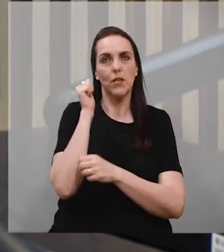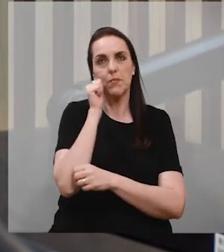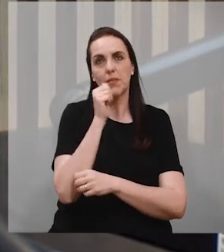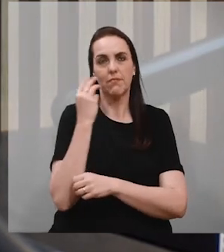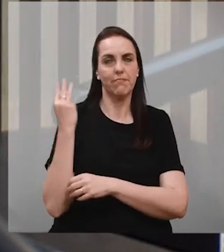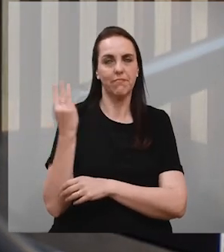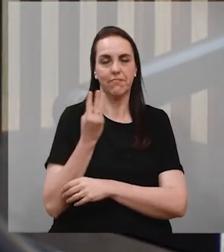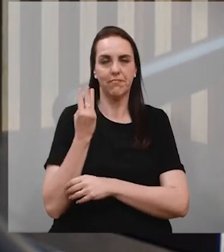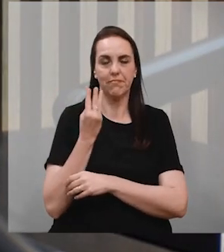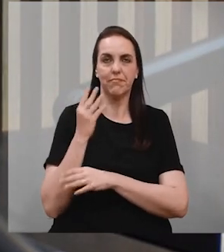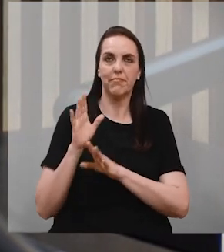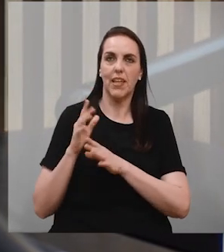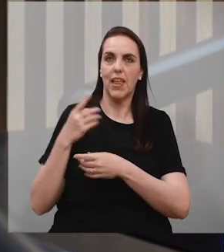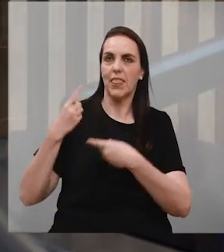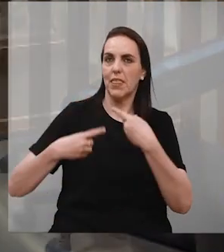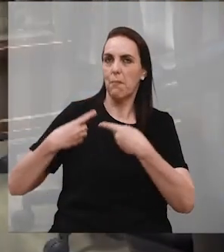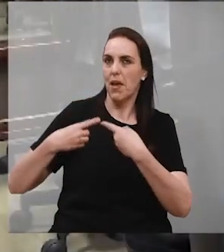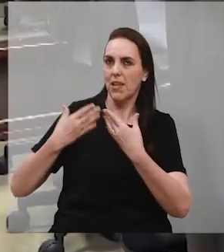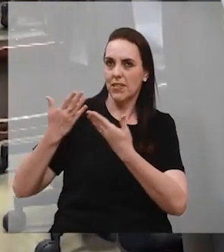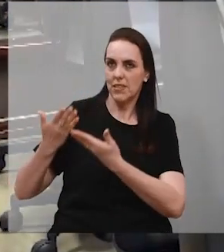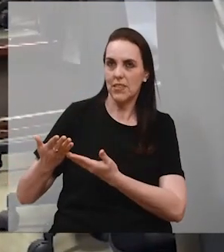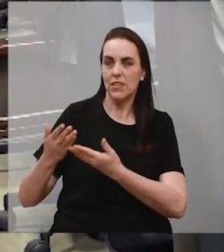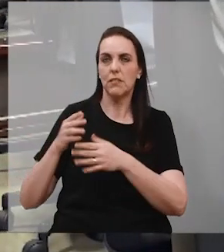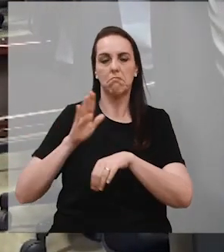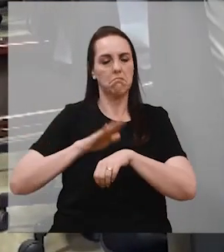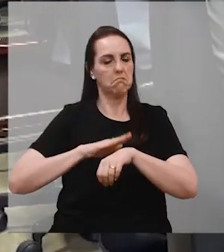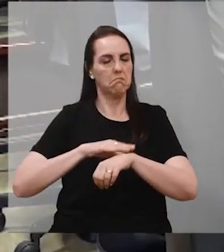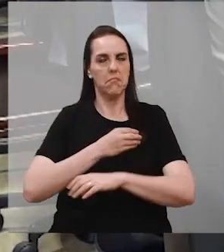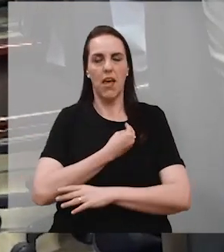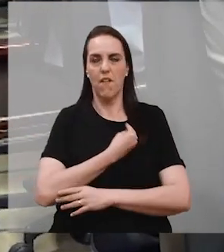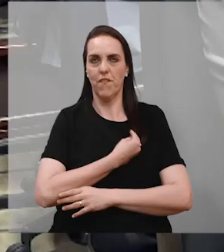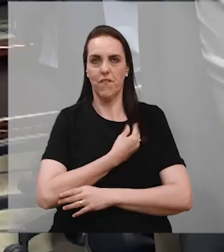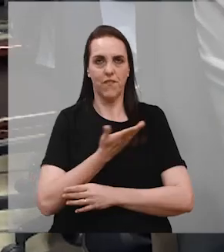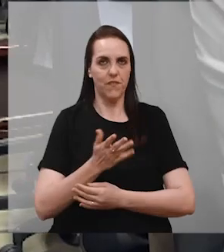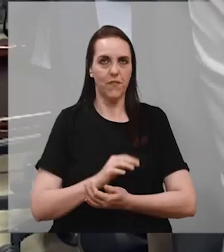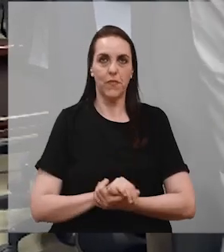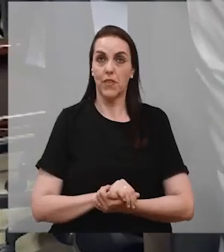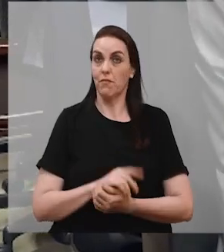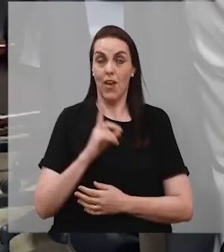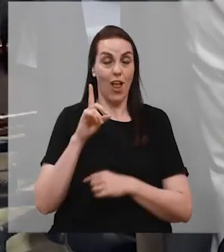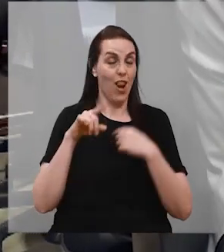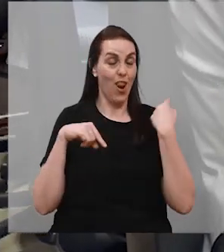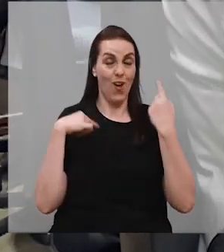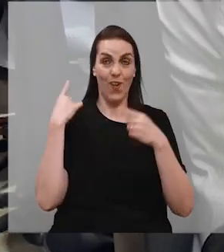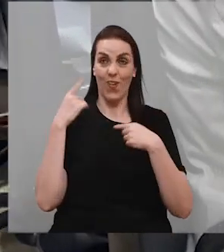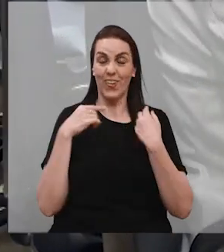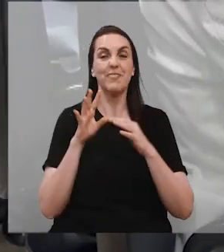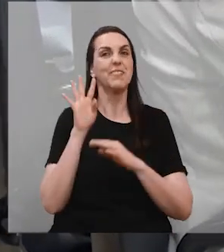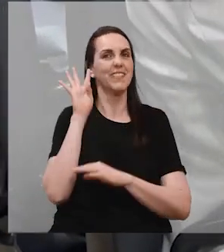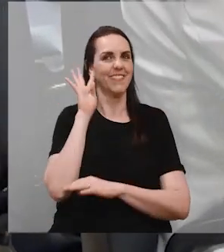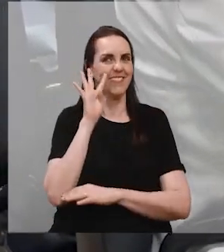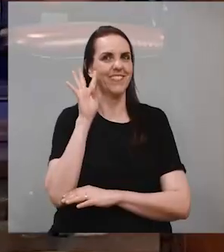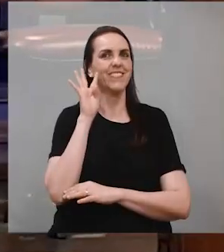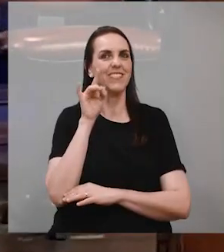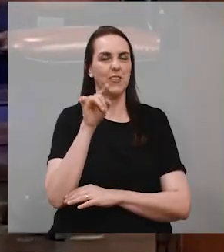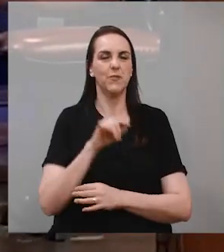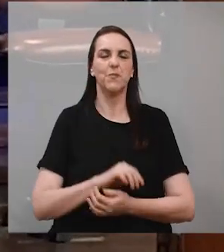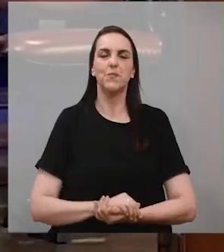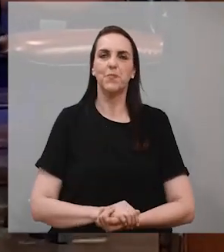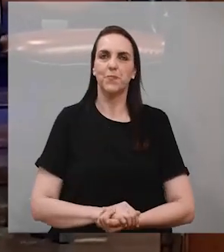pra gente fazer a cobertura do debate. Então, ali, tempo real. Foi uma loucura, mas foi bem legal. Foi